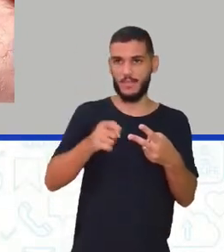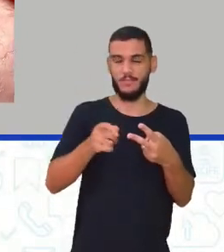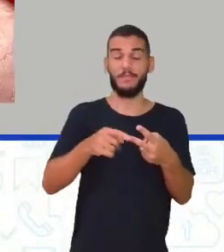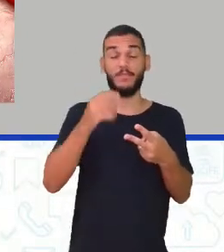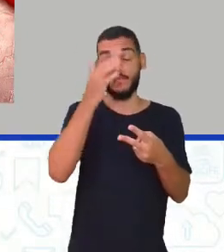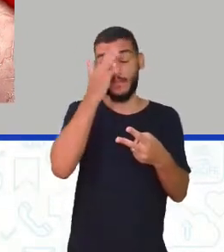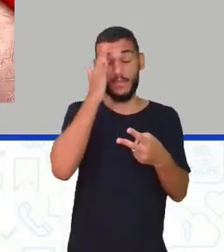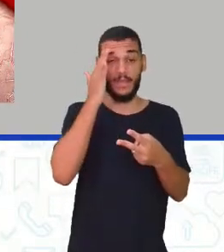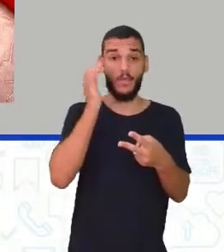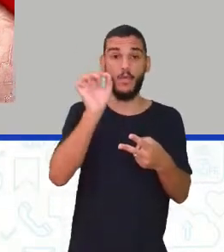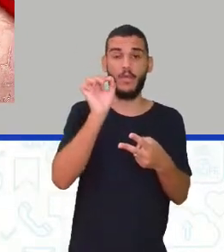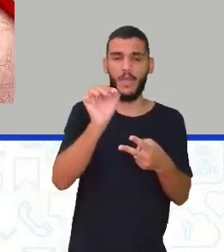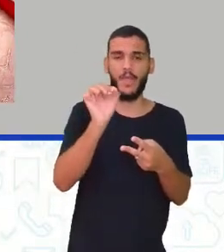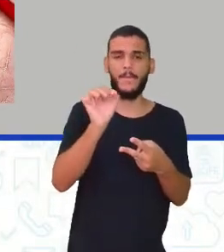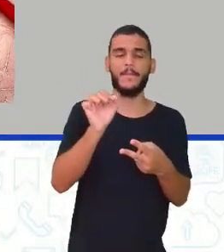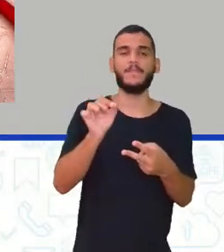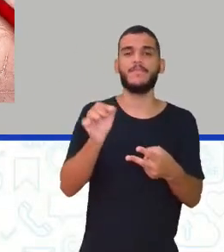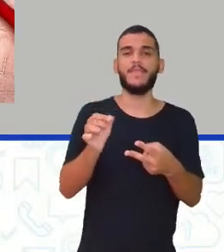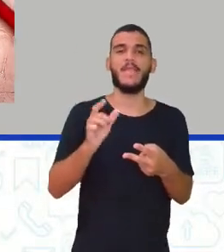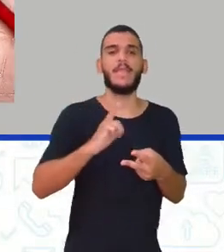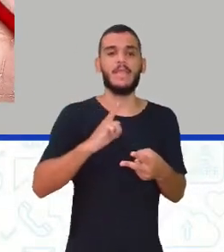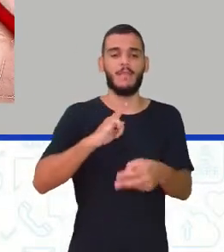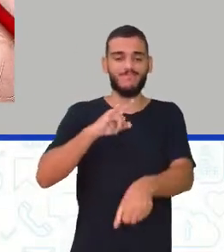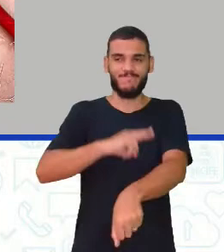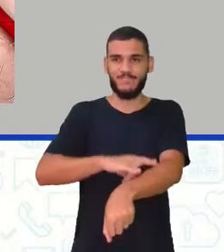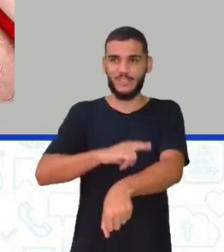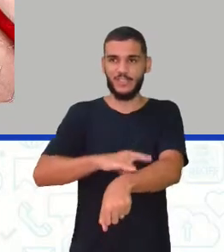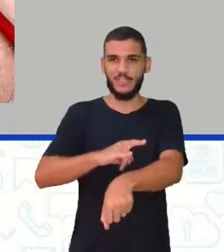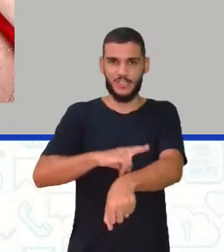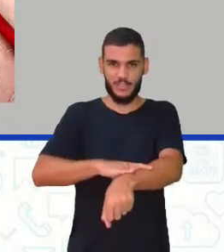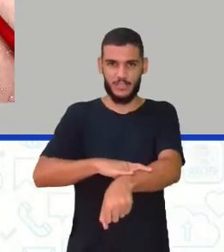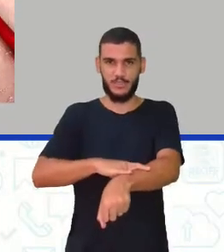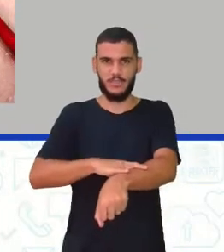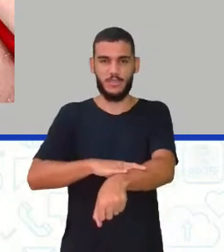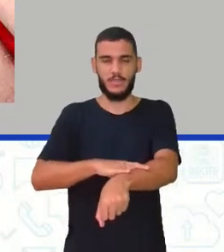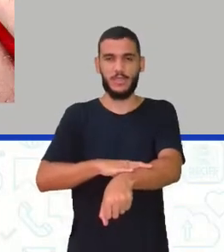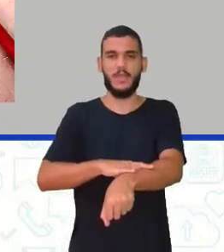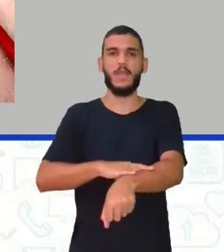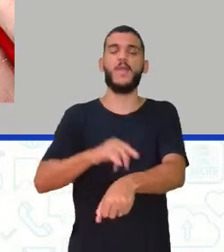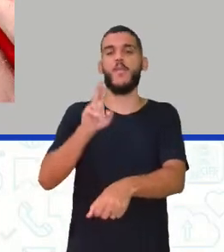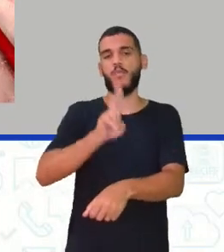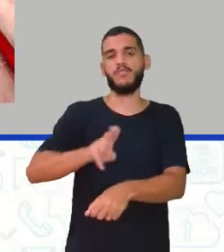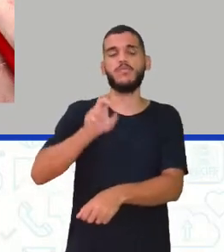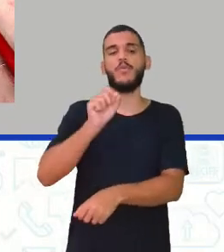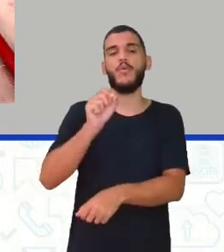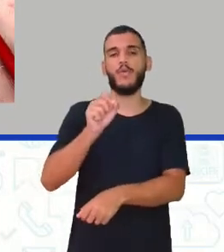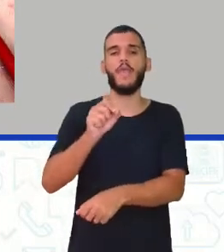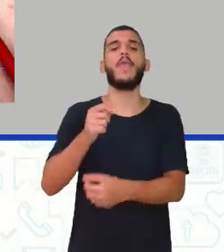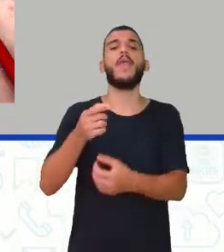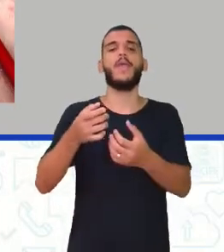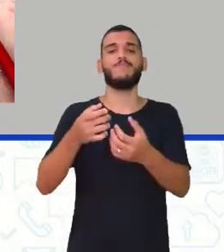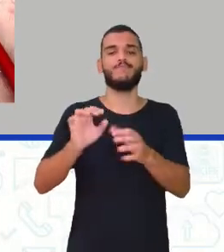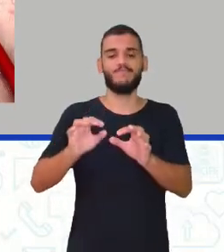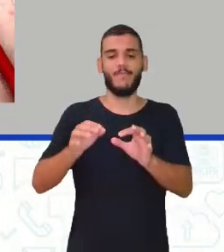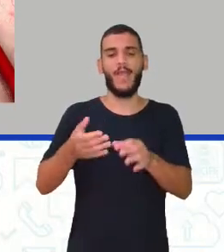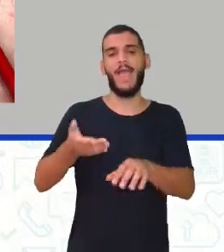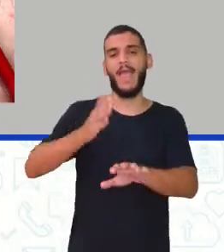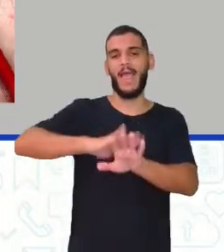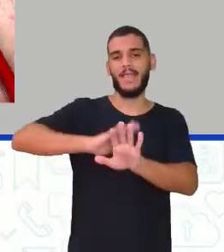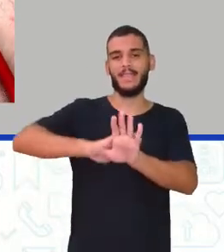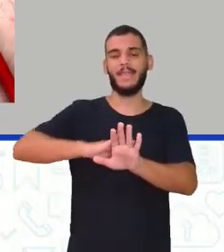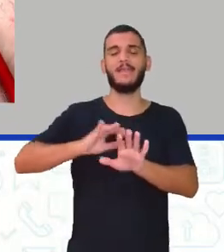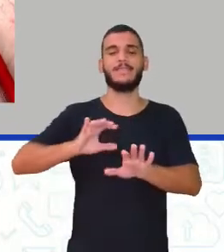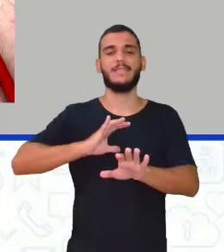né? Veja que ela está recebendo urina, né, através aí da filtração dos rins, e mesmo quando